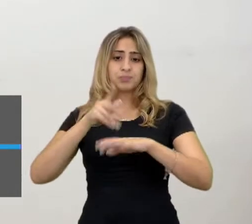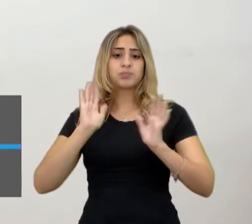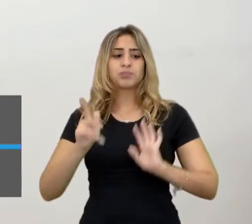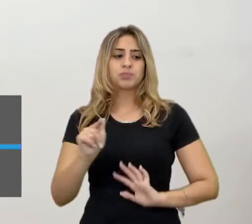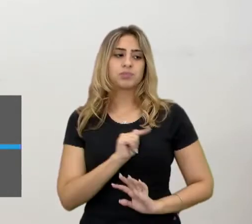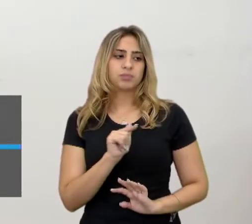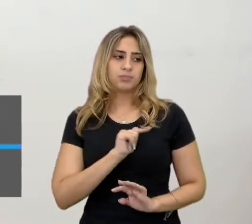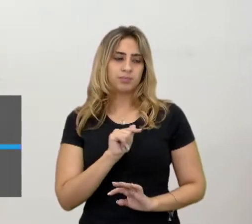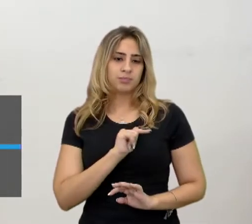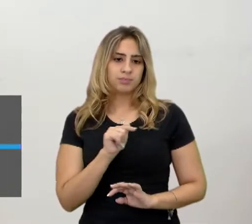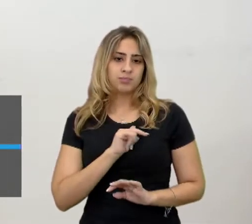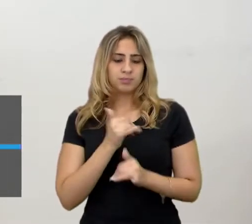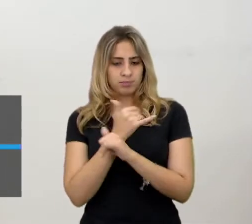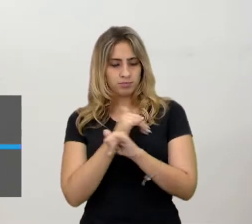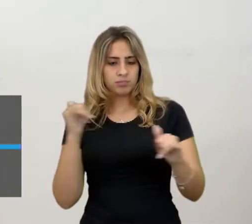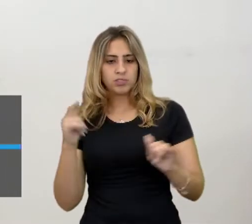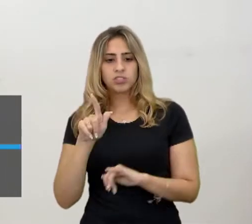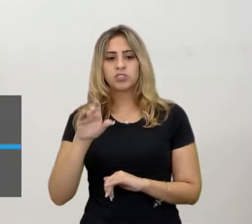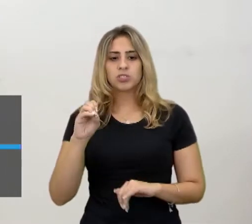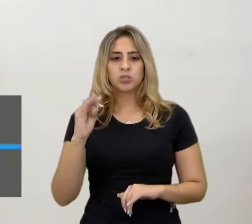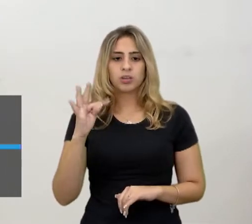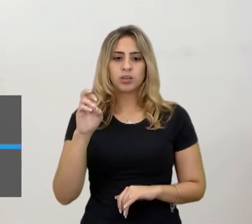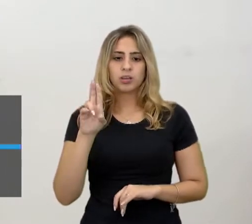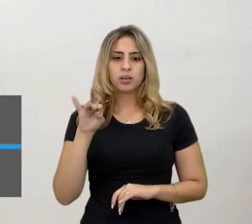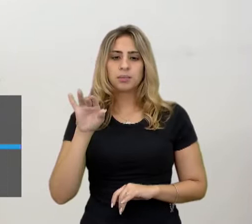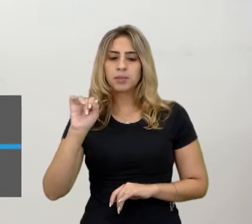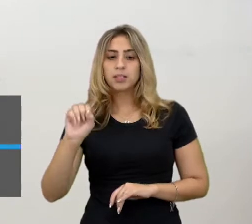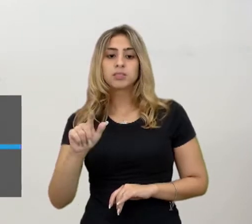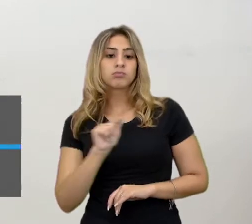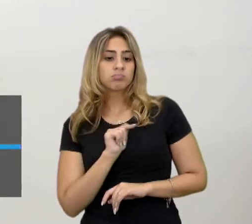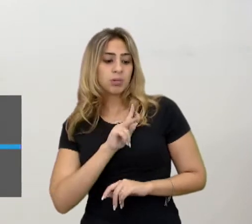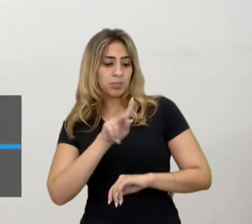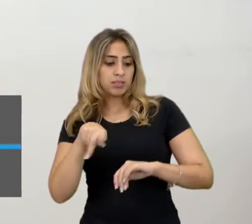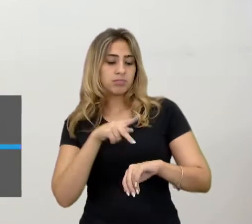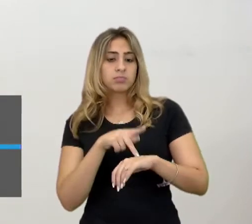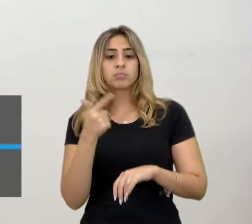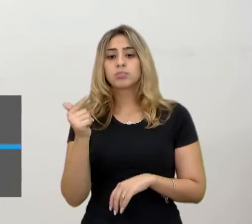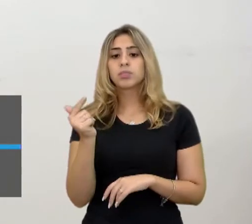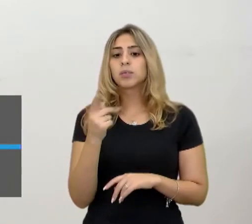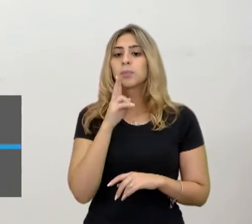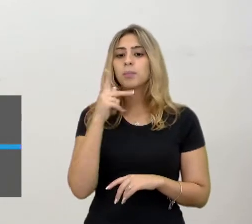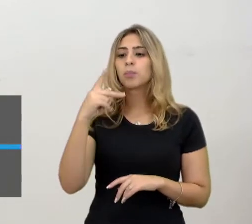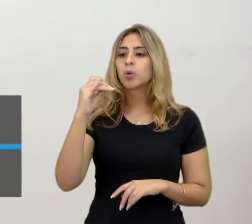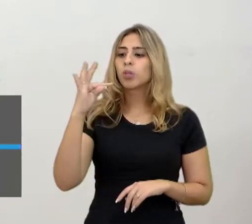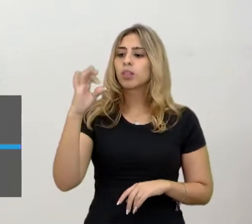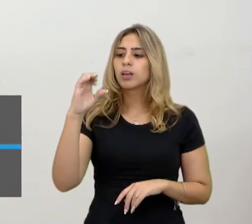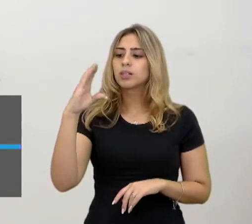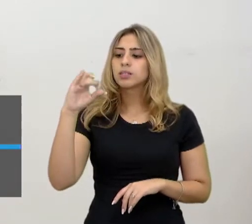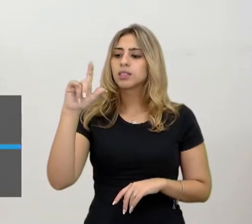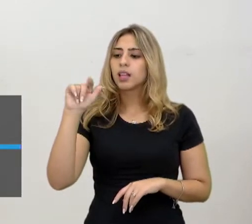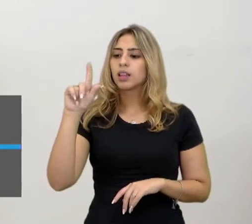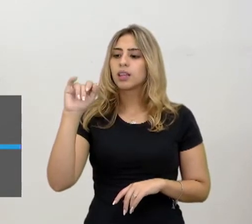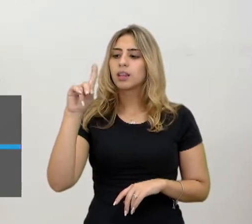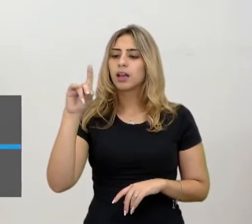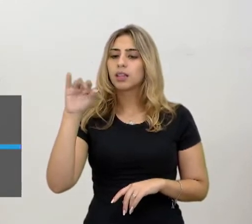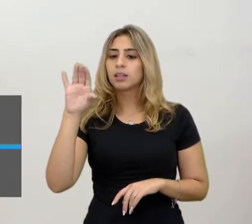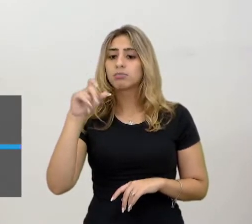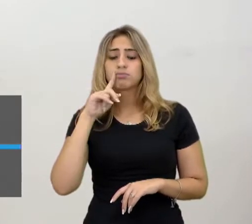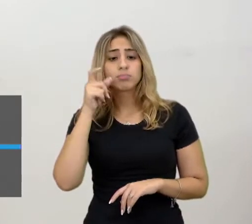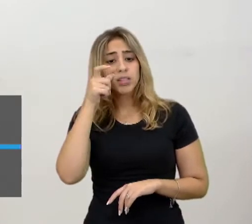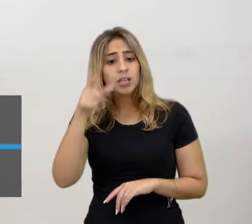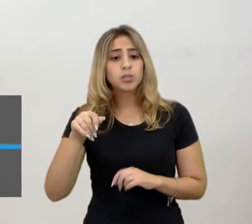têm energia geotérmica e tem países que não têm, mas têm potencialidade. Claro que depende do